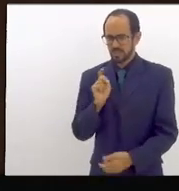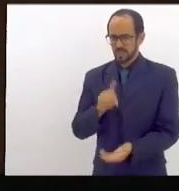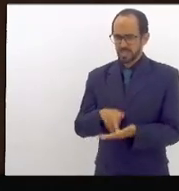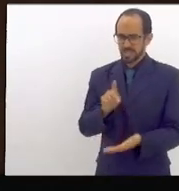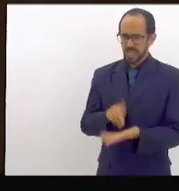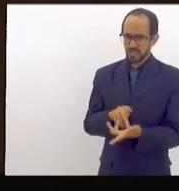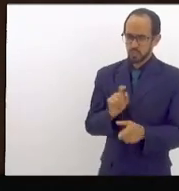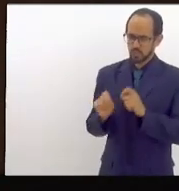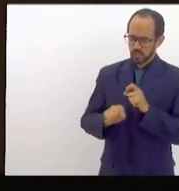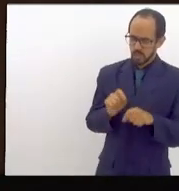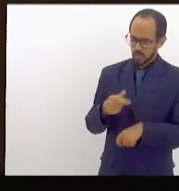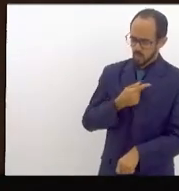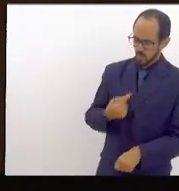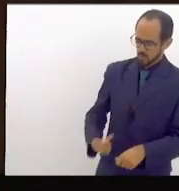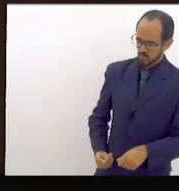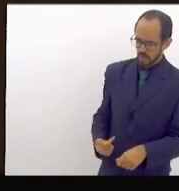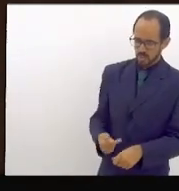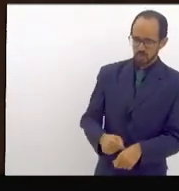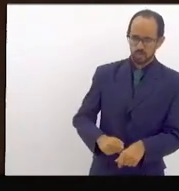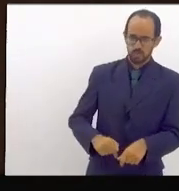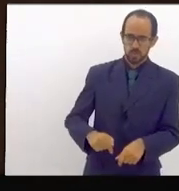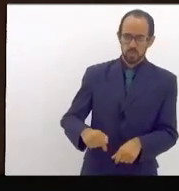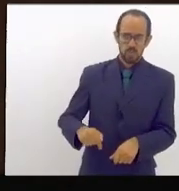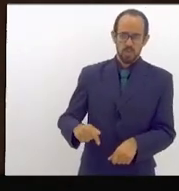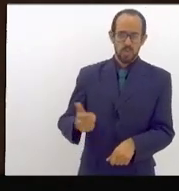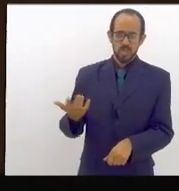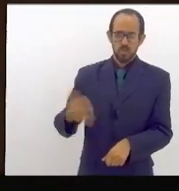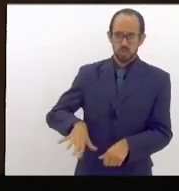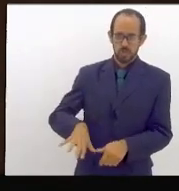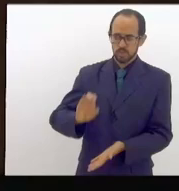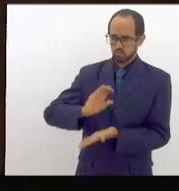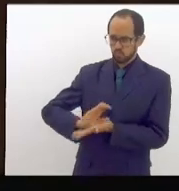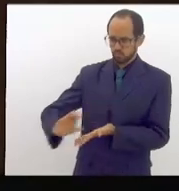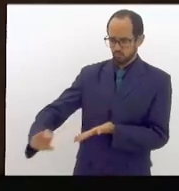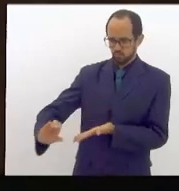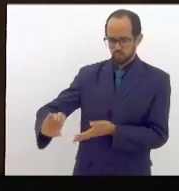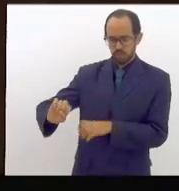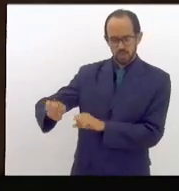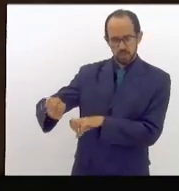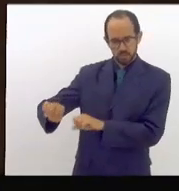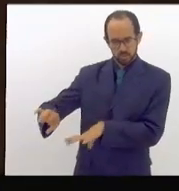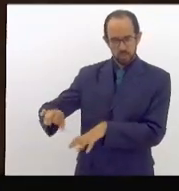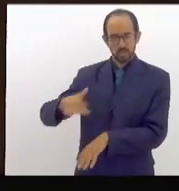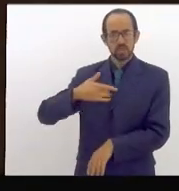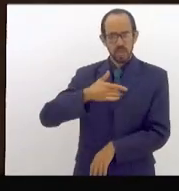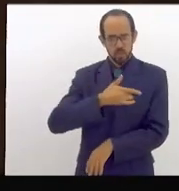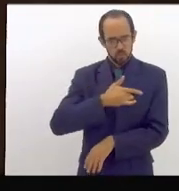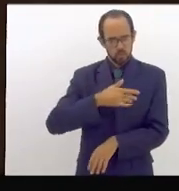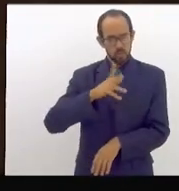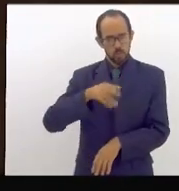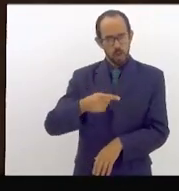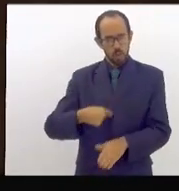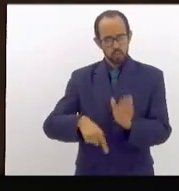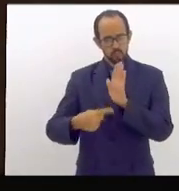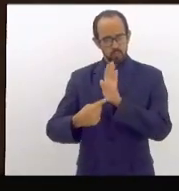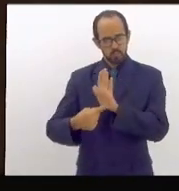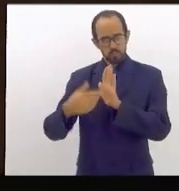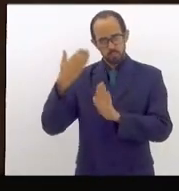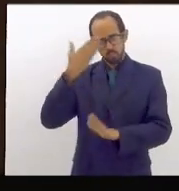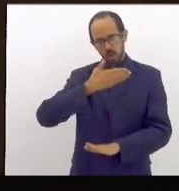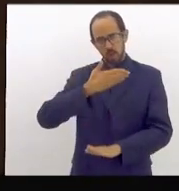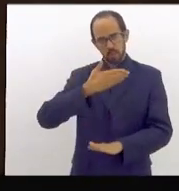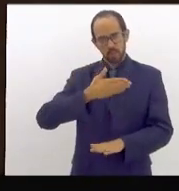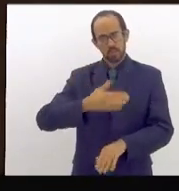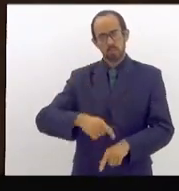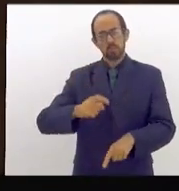deixou de alocar recursos da educação e da Saúde segundo foi demonstrado no meio de uma crise